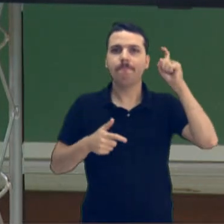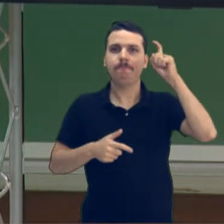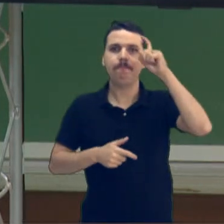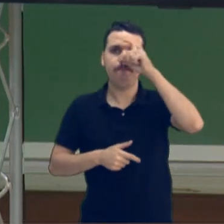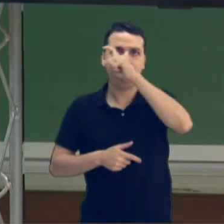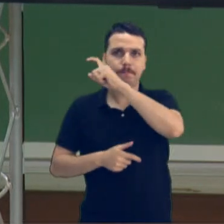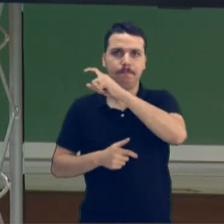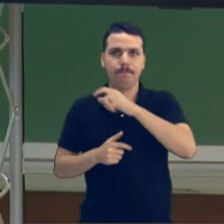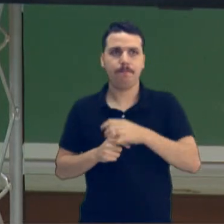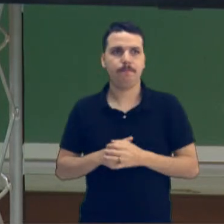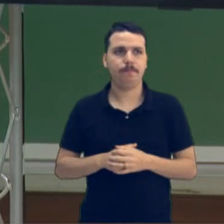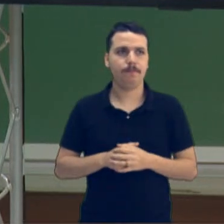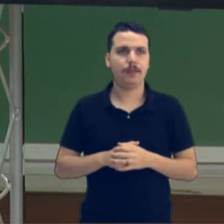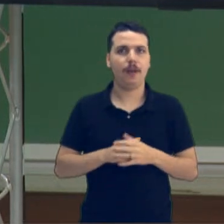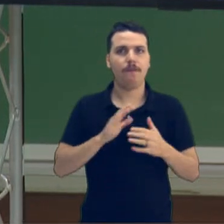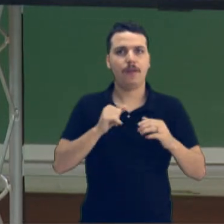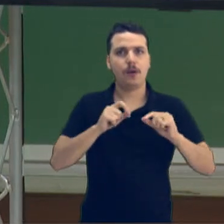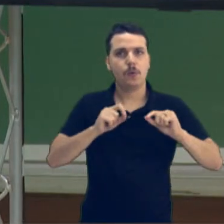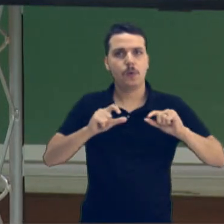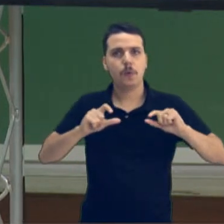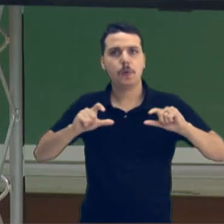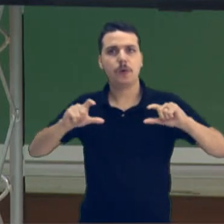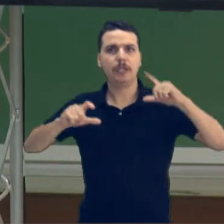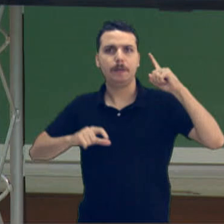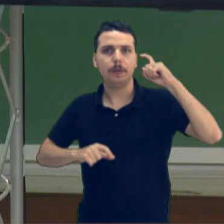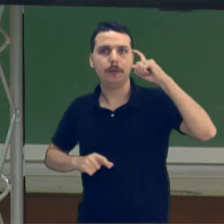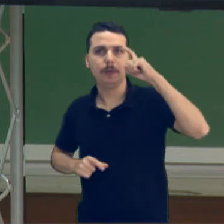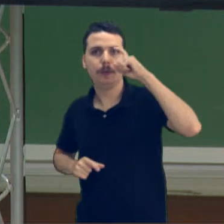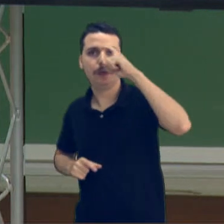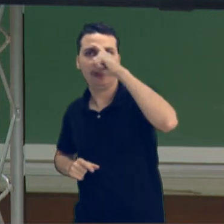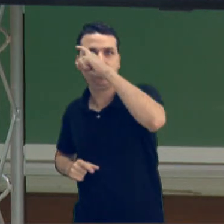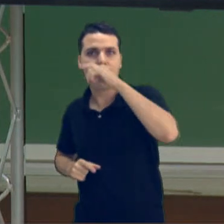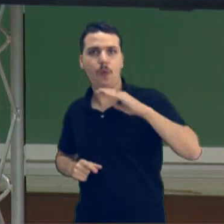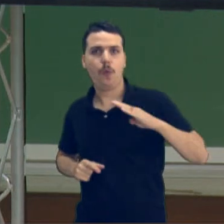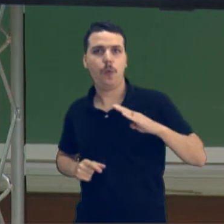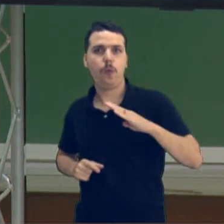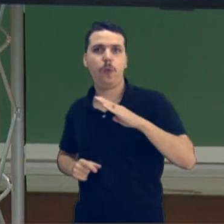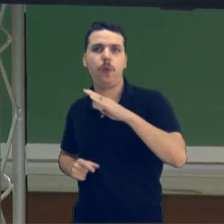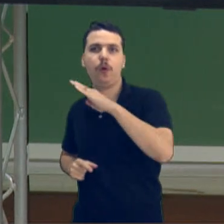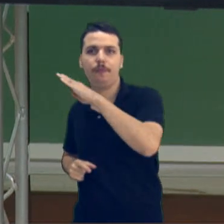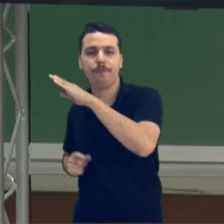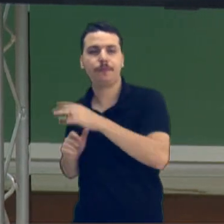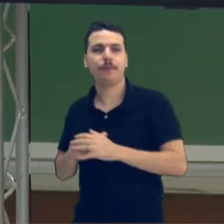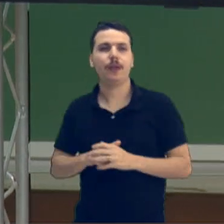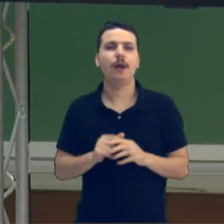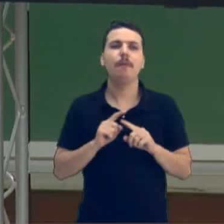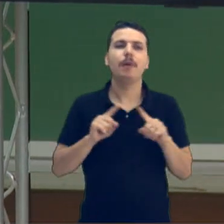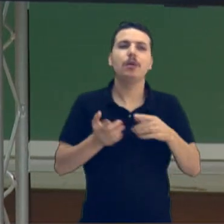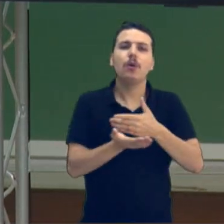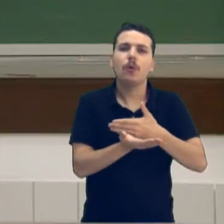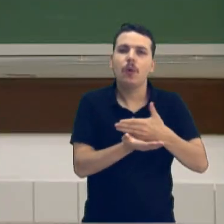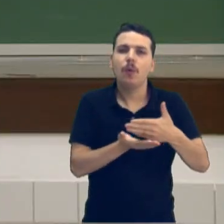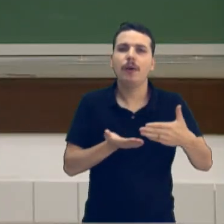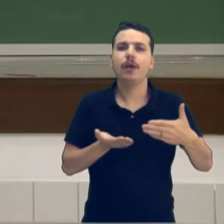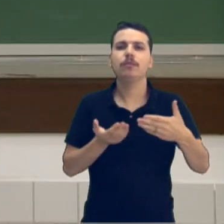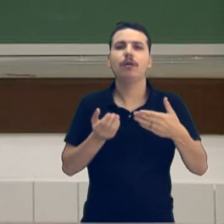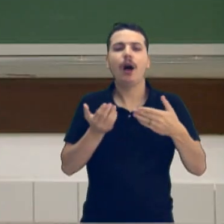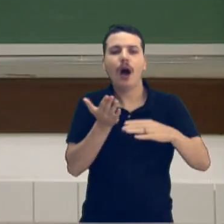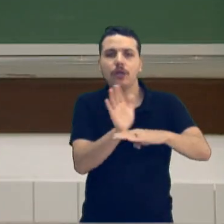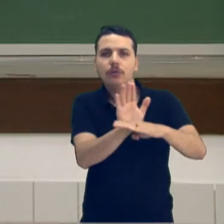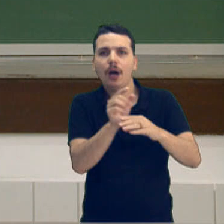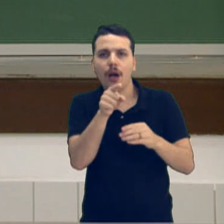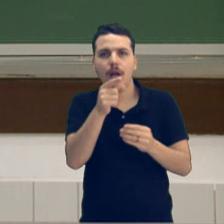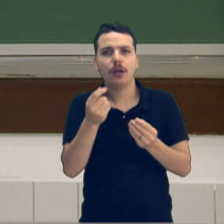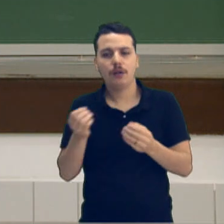dificuldade, né? O grau de dificuldade vai sempre avançando, né? Mas no início é importante fazer com que o